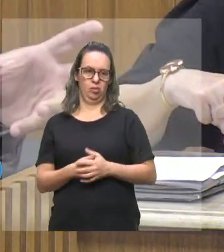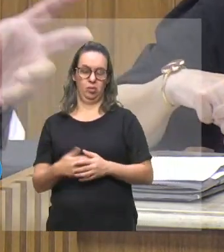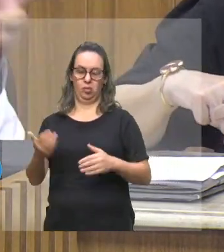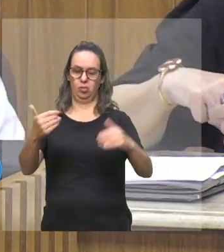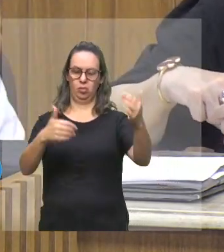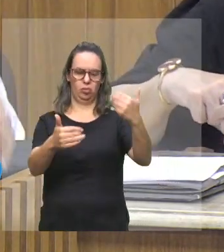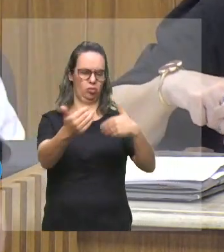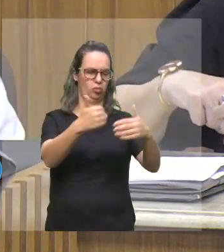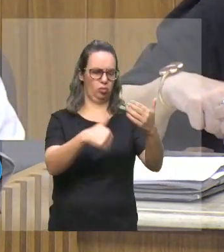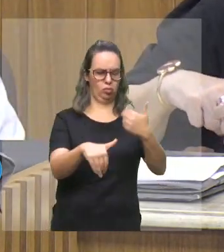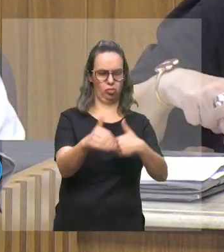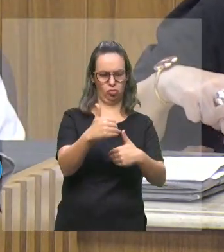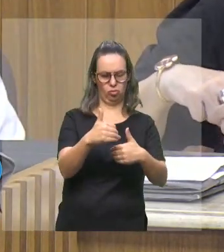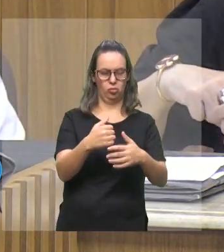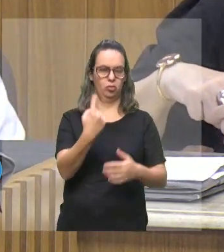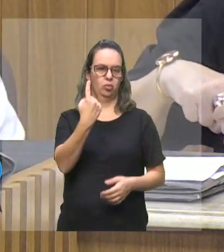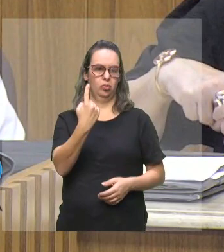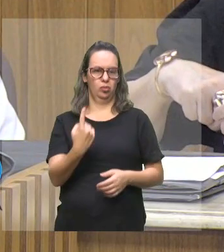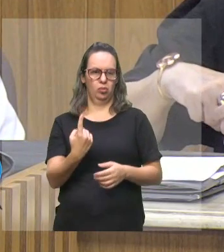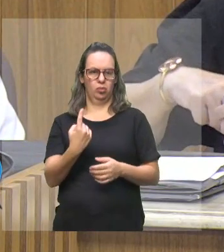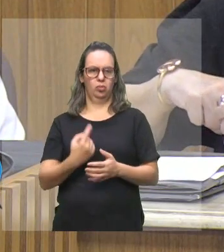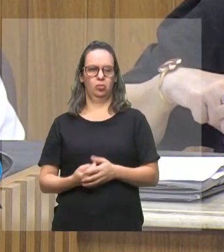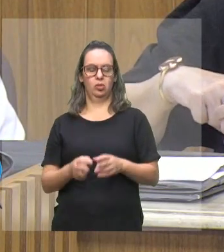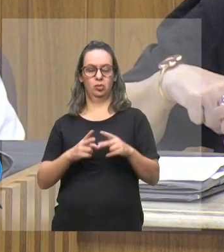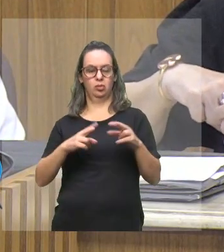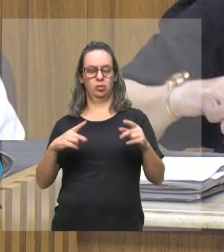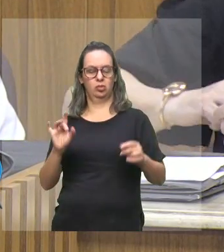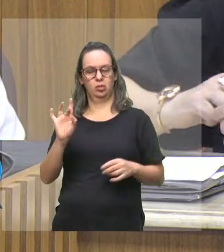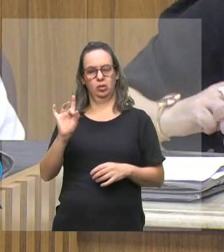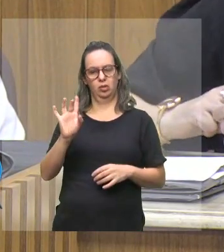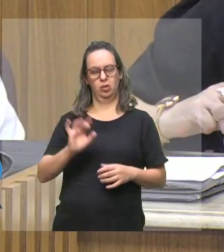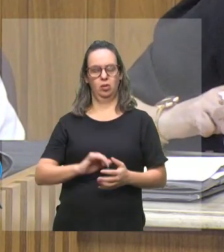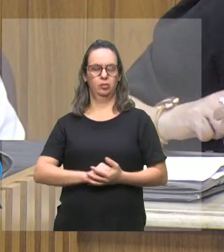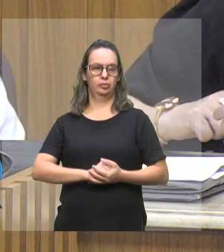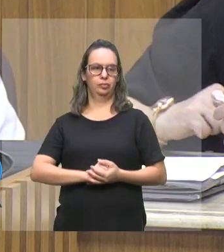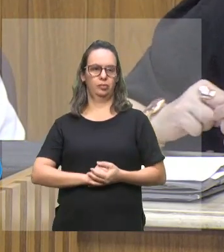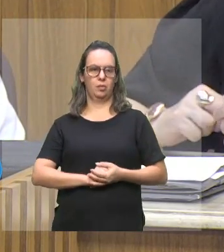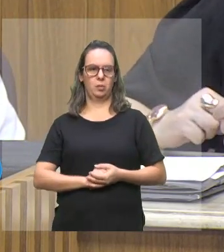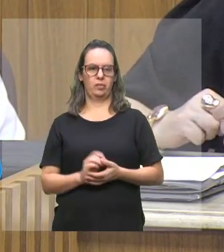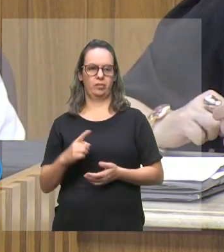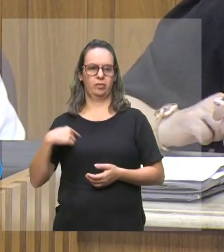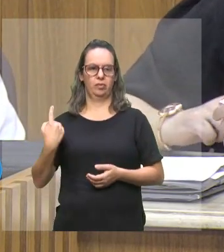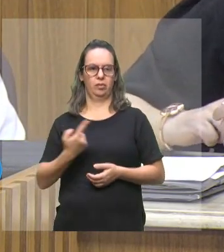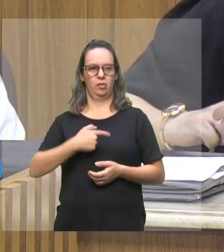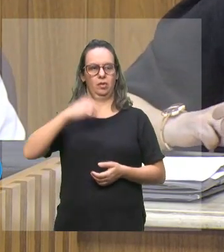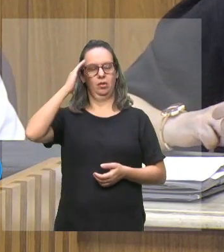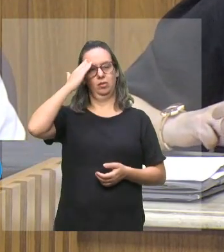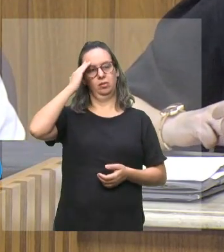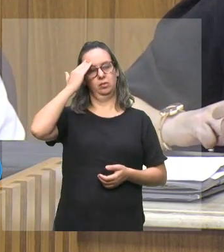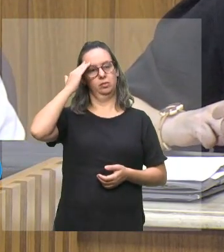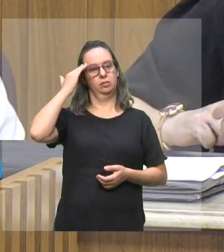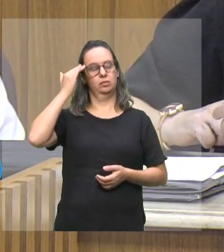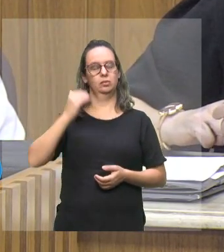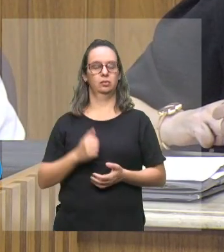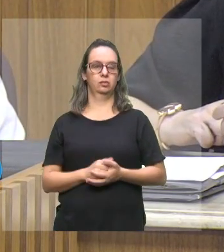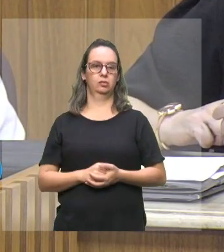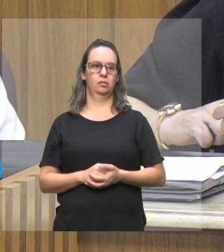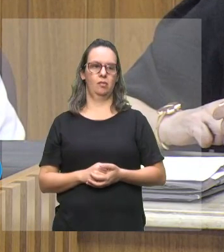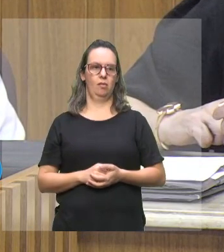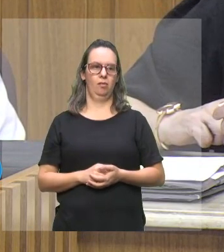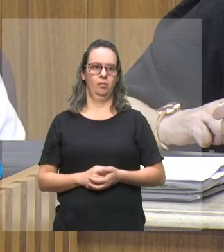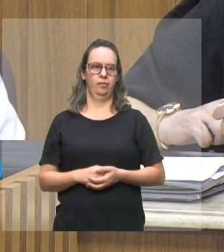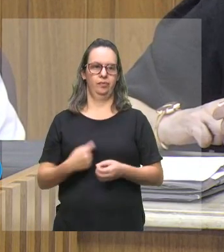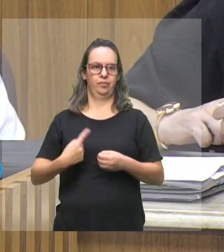as situações em um ponto de vista só. Né. Então, nós entendemos que a